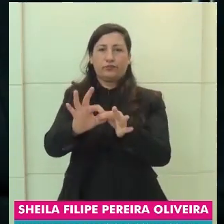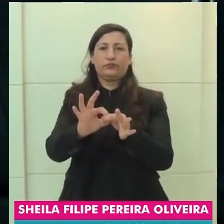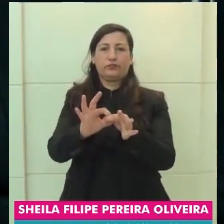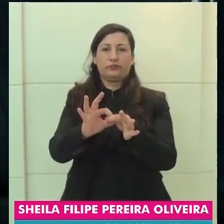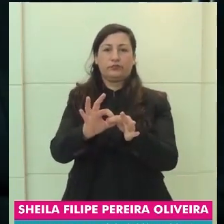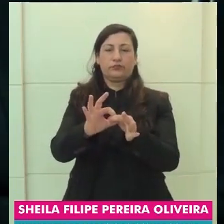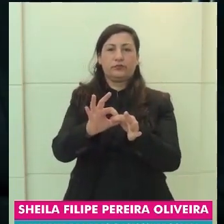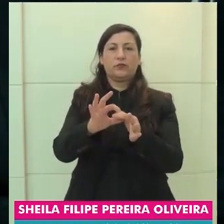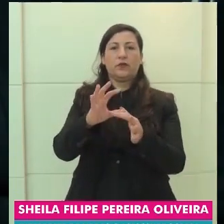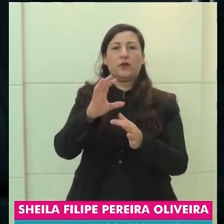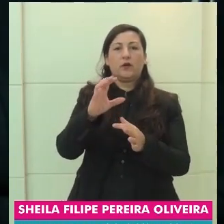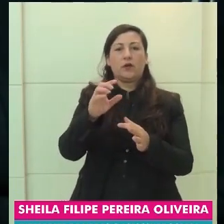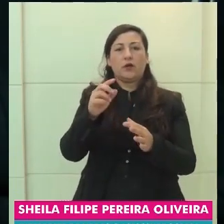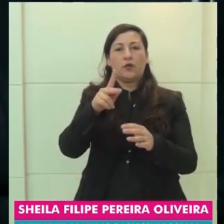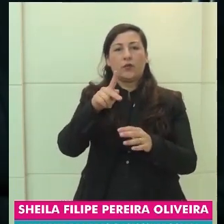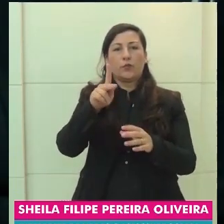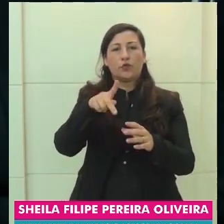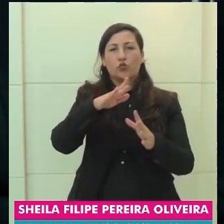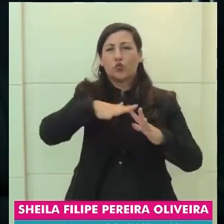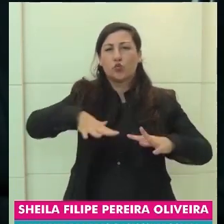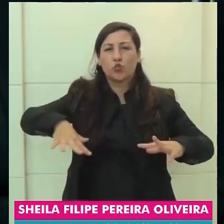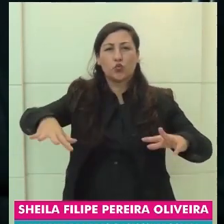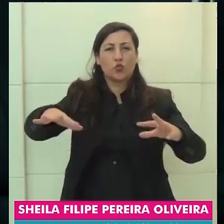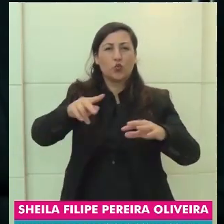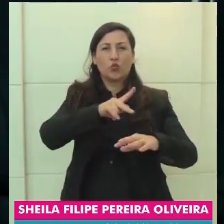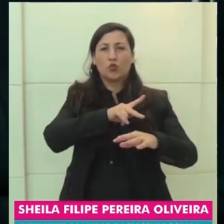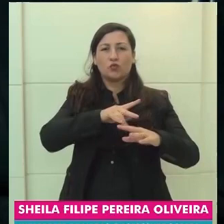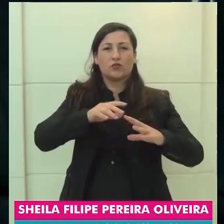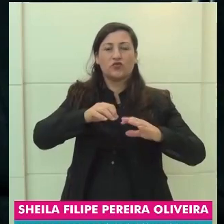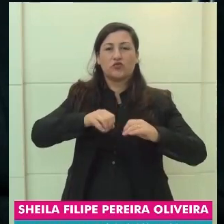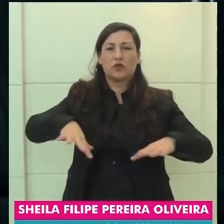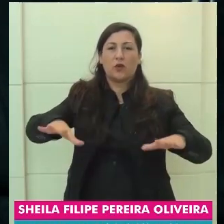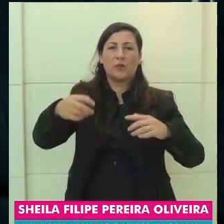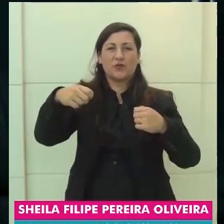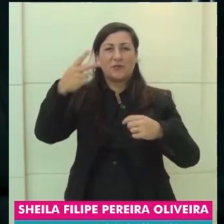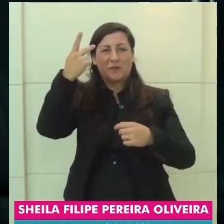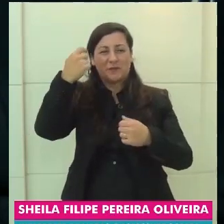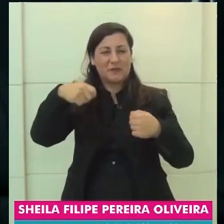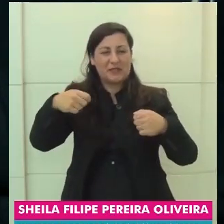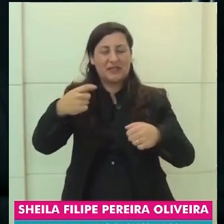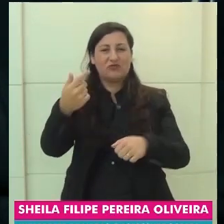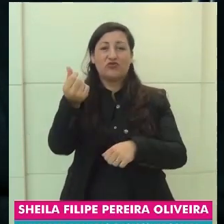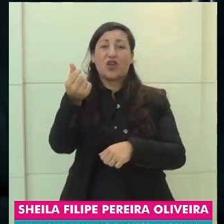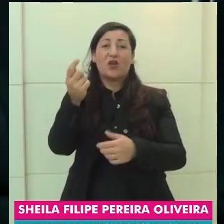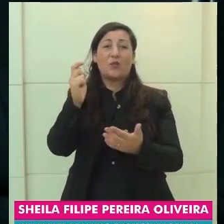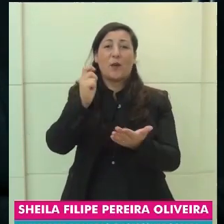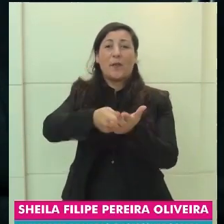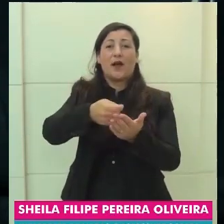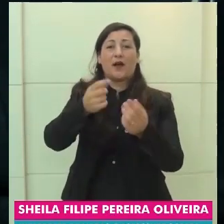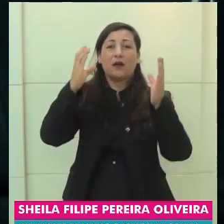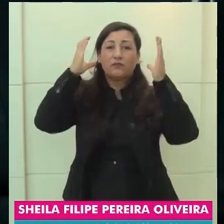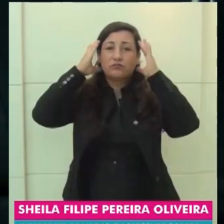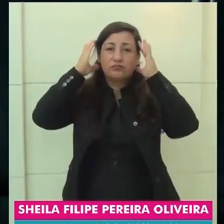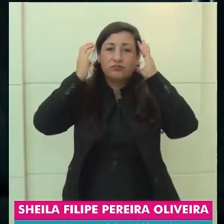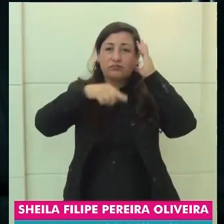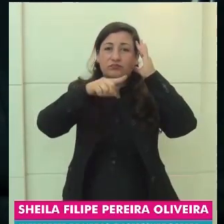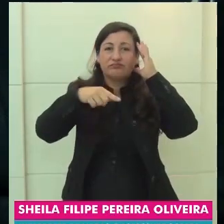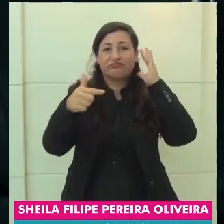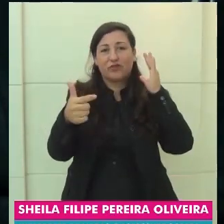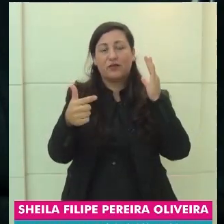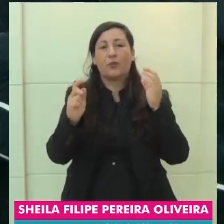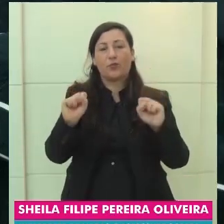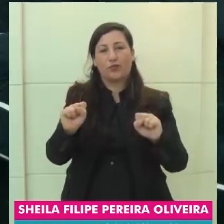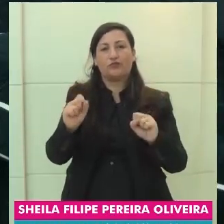né? Para que o público em geral, principalmente mais necessitado, tenha o direito à audiometria. Ok.